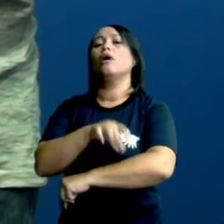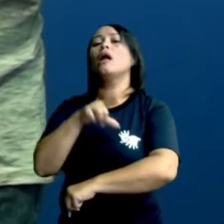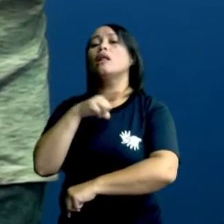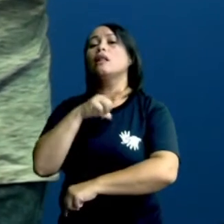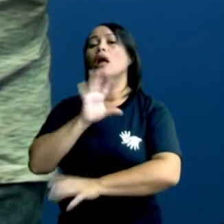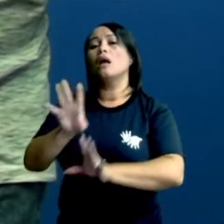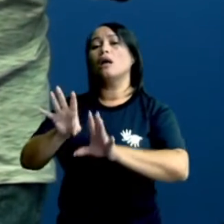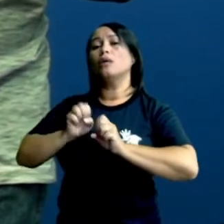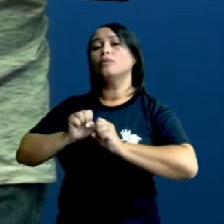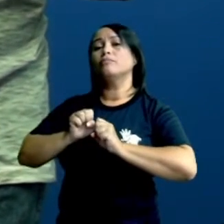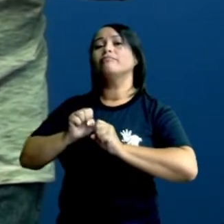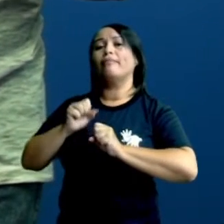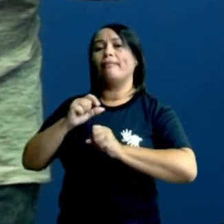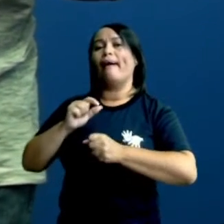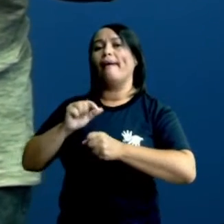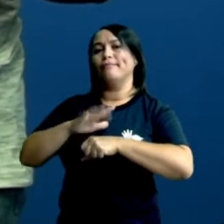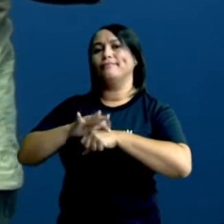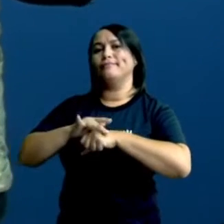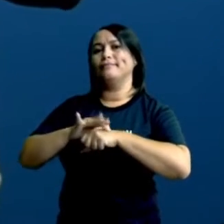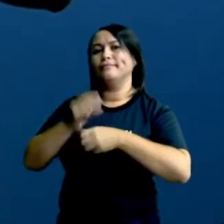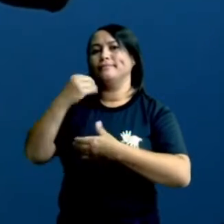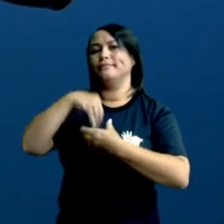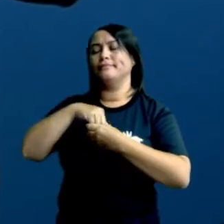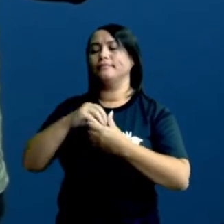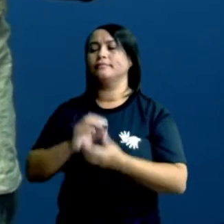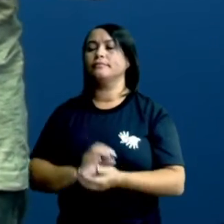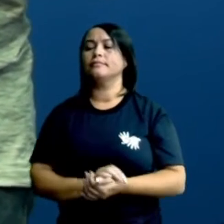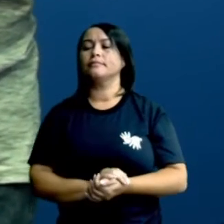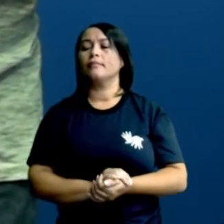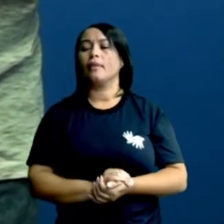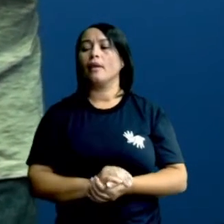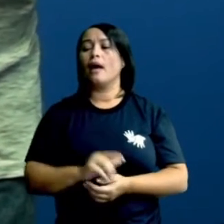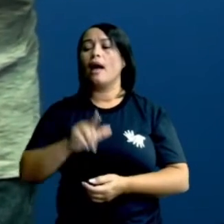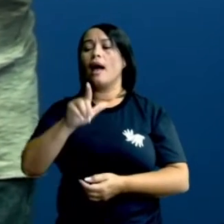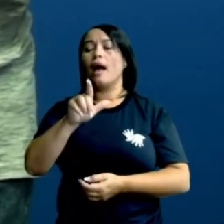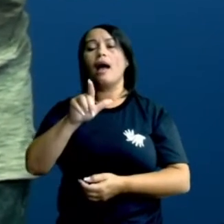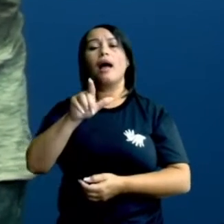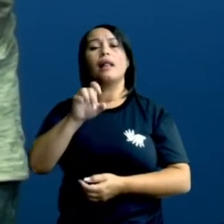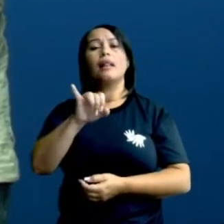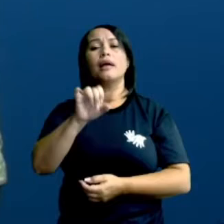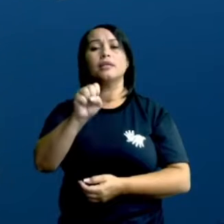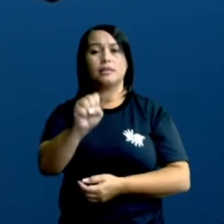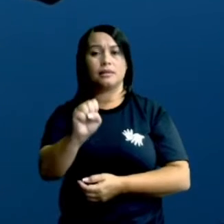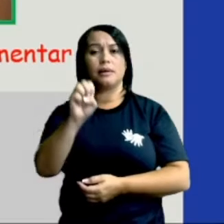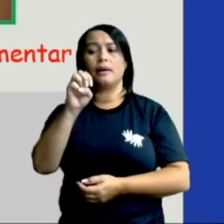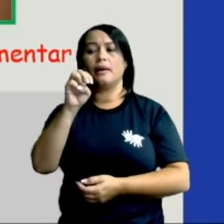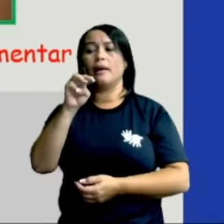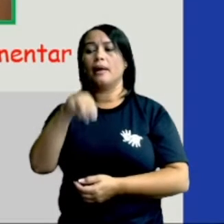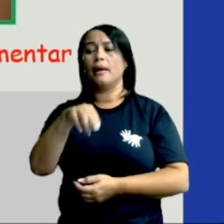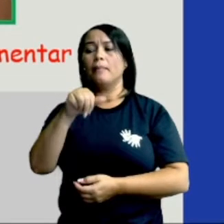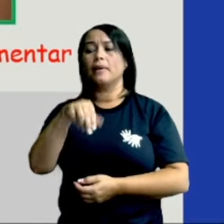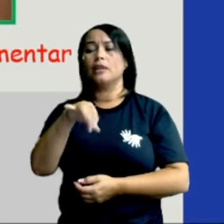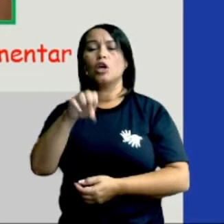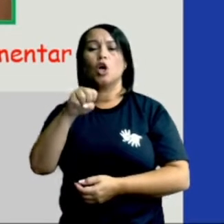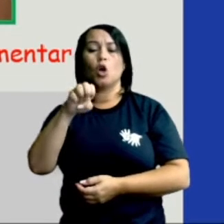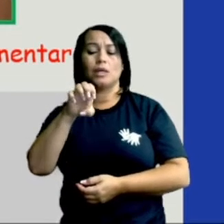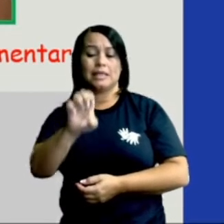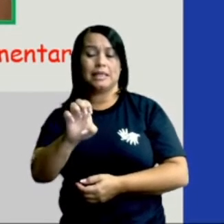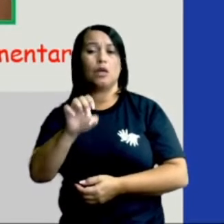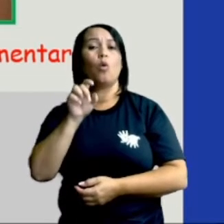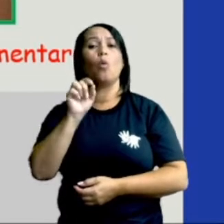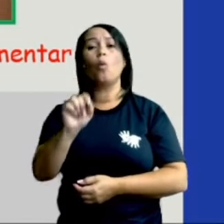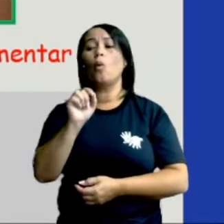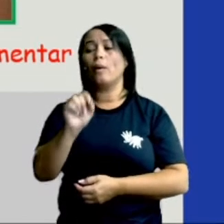e adquirir a leishmaniose. E a leishmaniose, gente, ela, como eu falei para